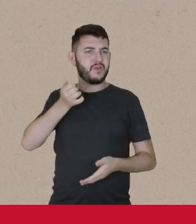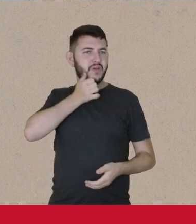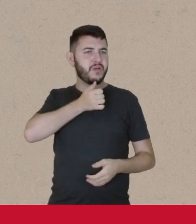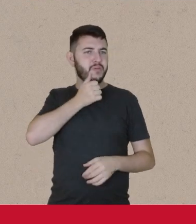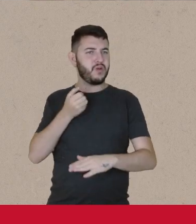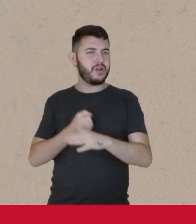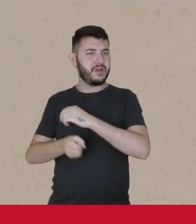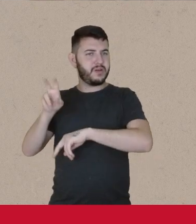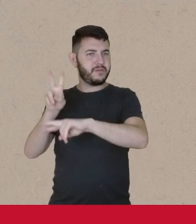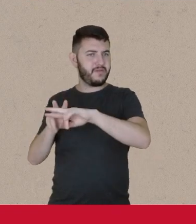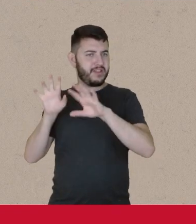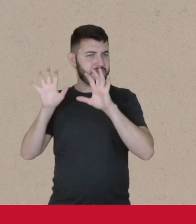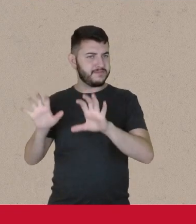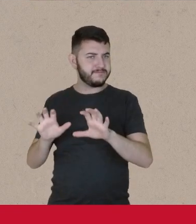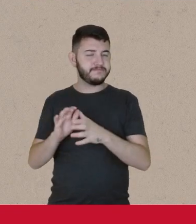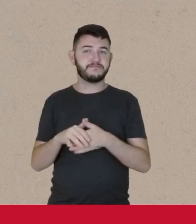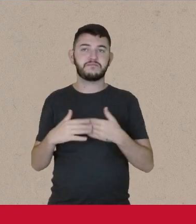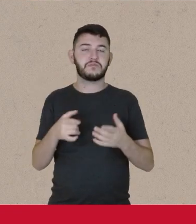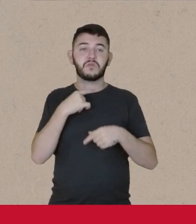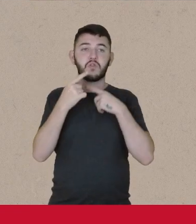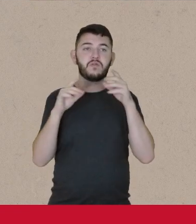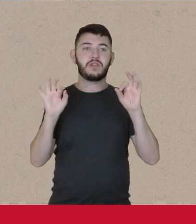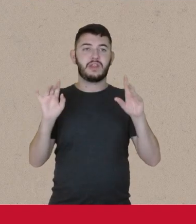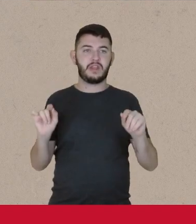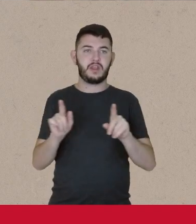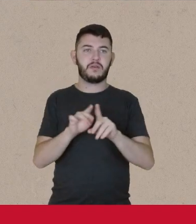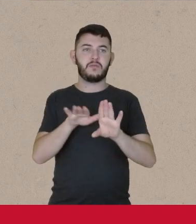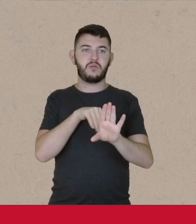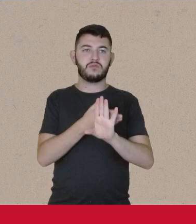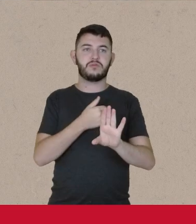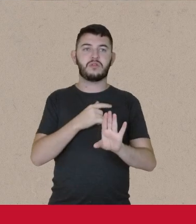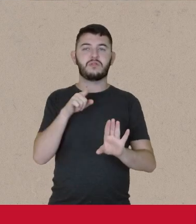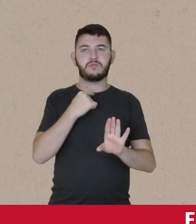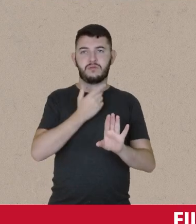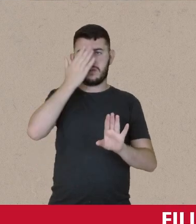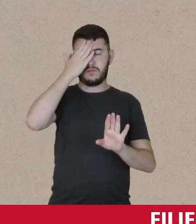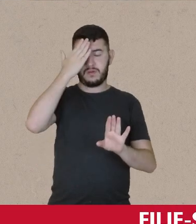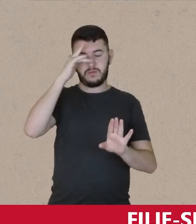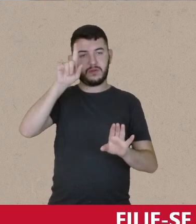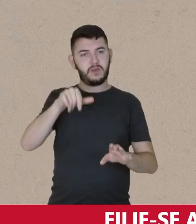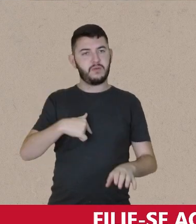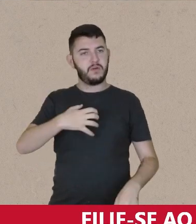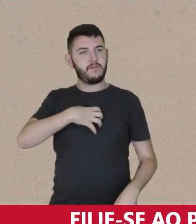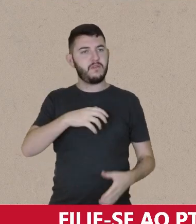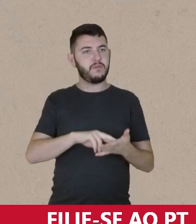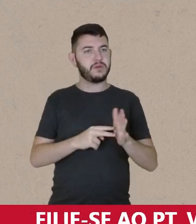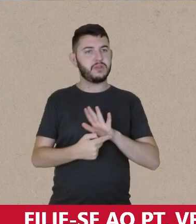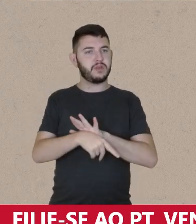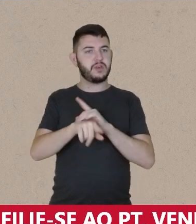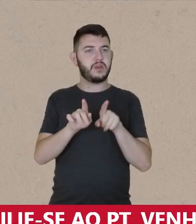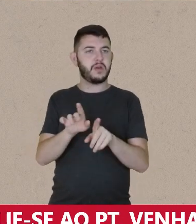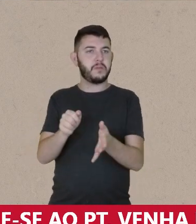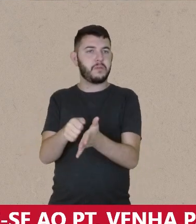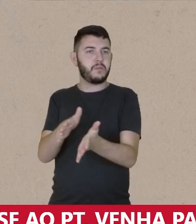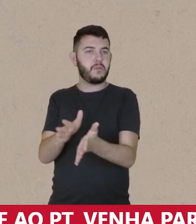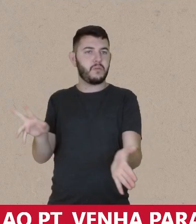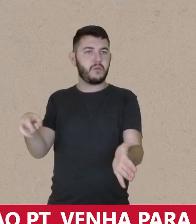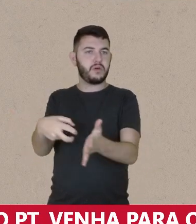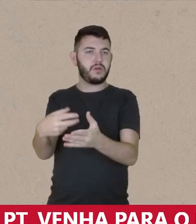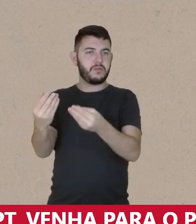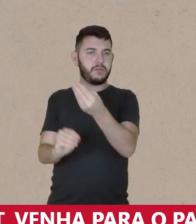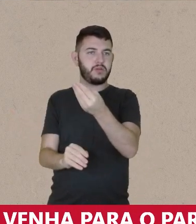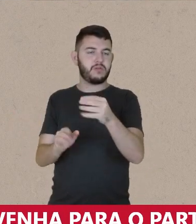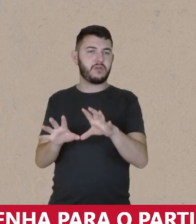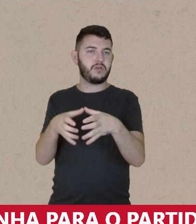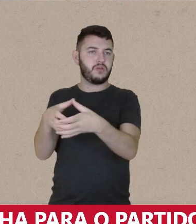seja conscientemente intencional, é uma forma, assim, de dar essa punição extra às mulheres. Aliás, as